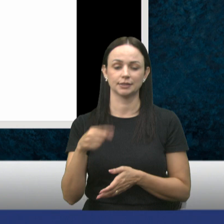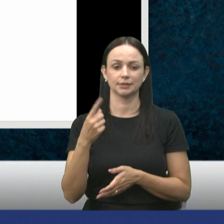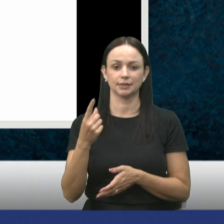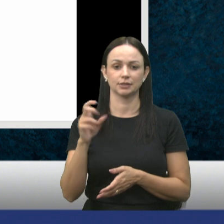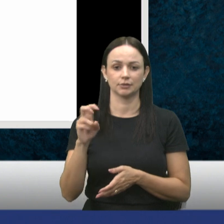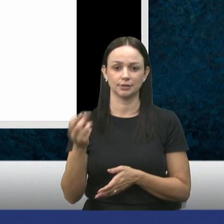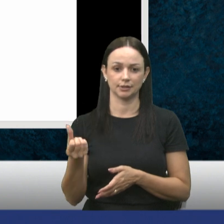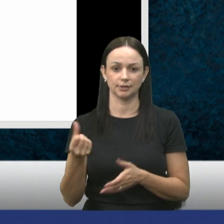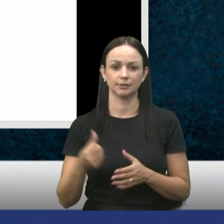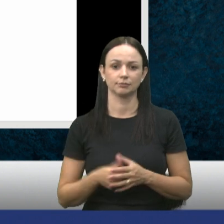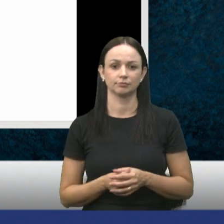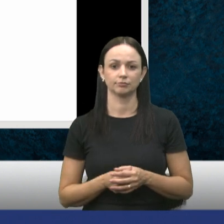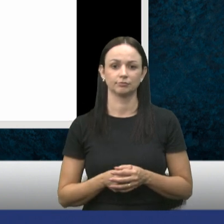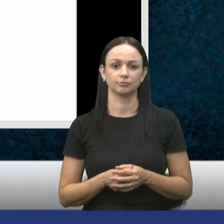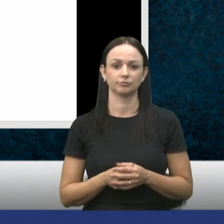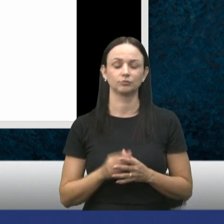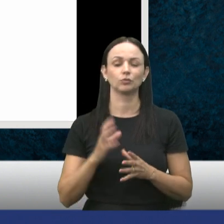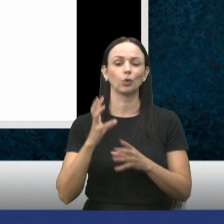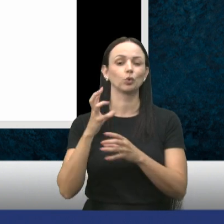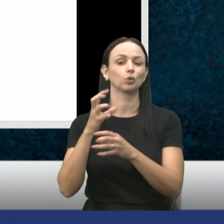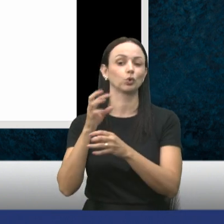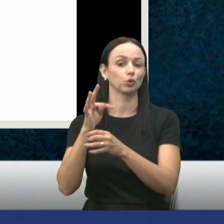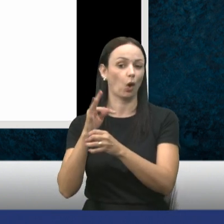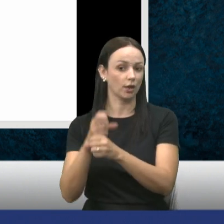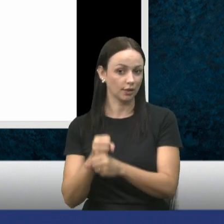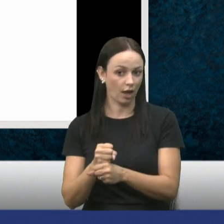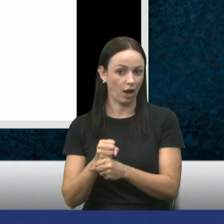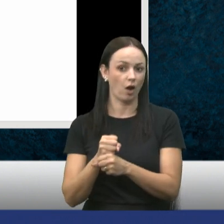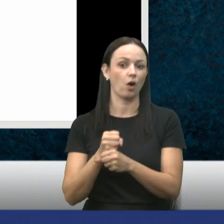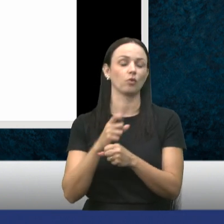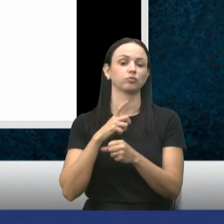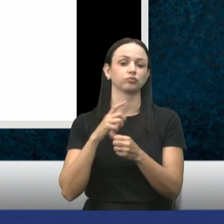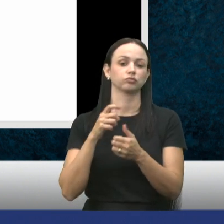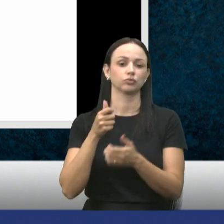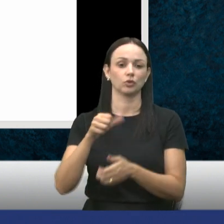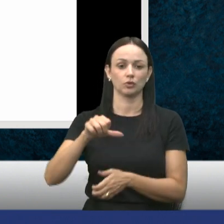396.206.156. Do total que foi empenhado,